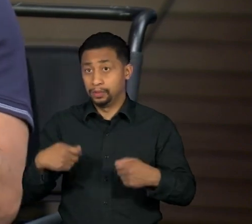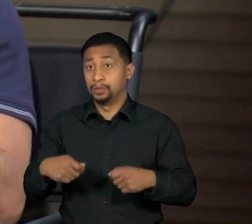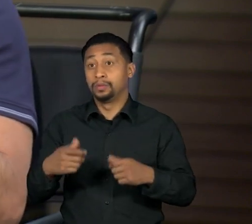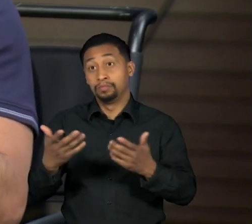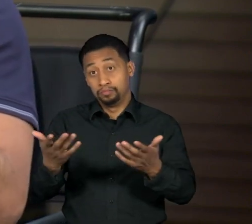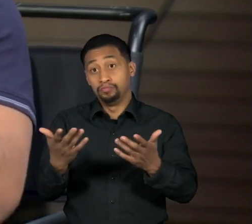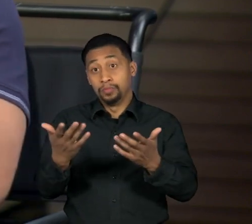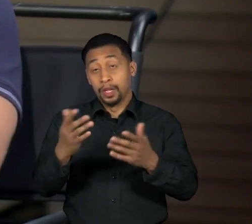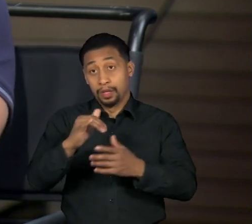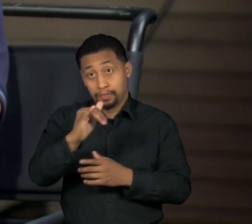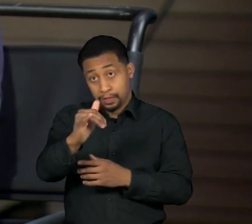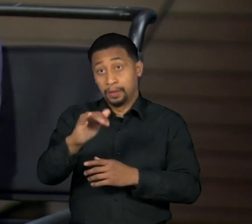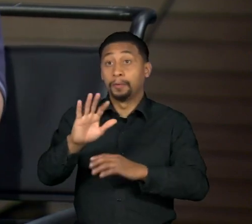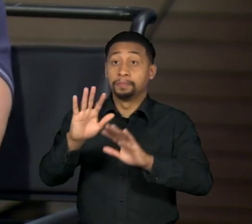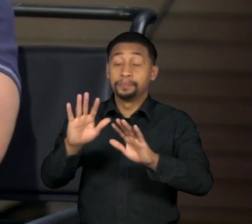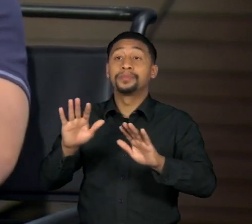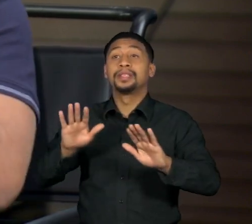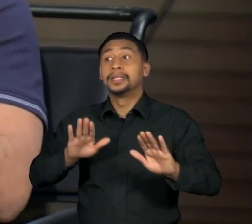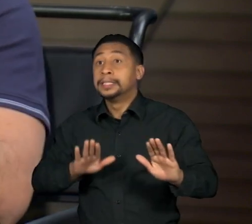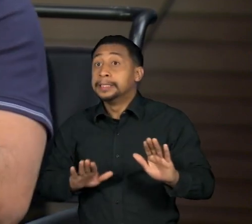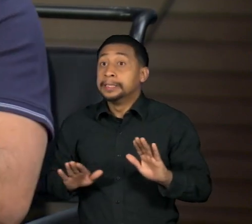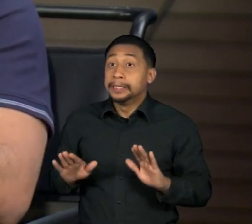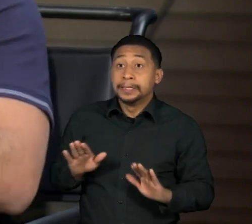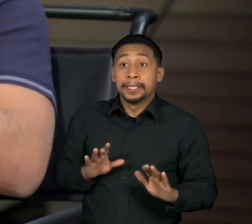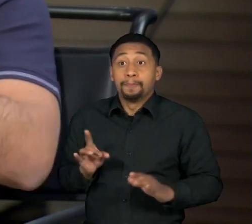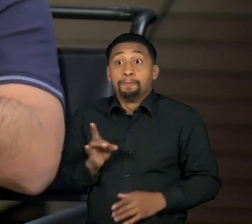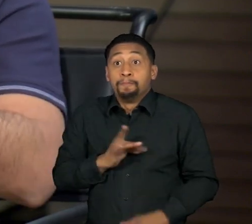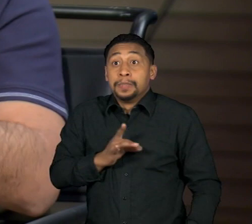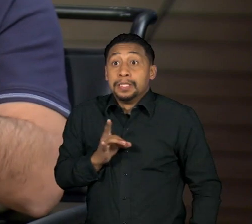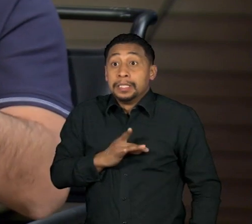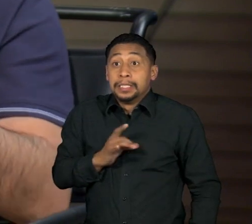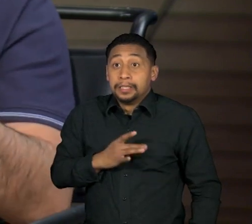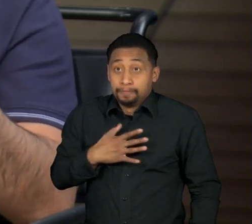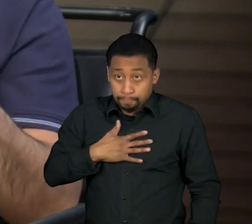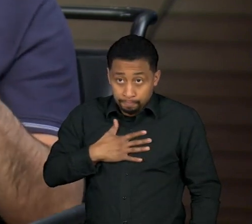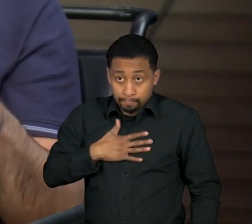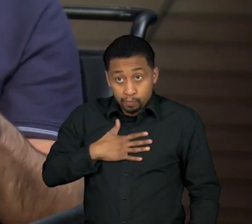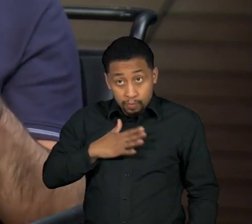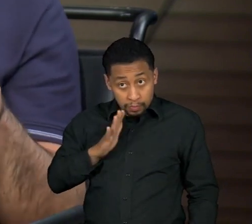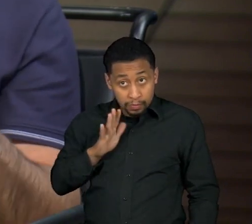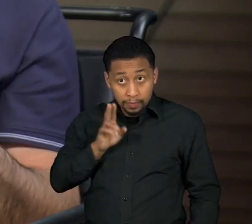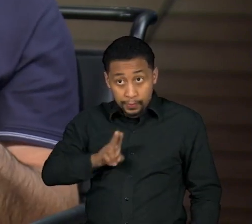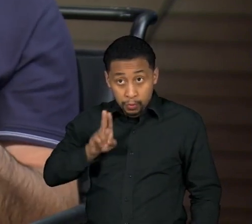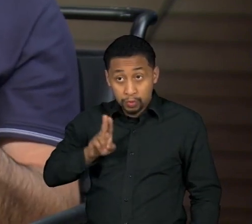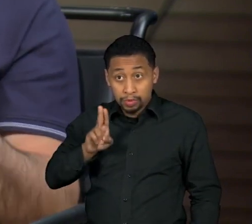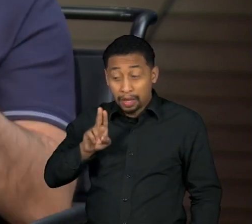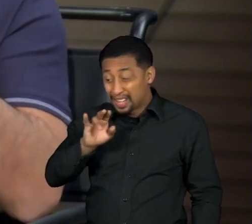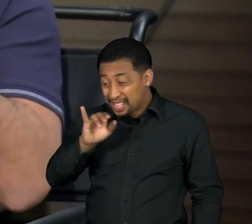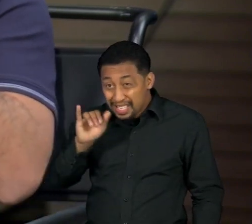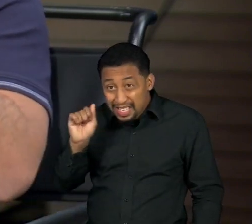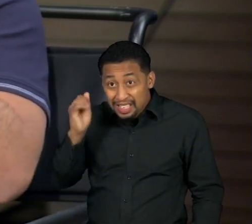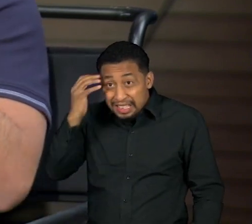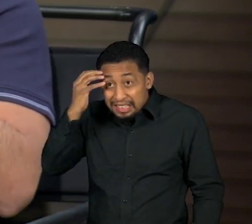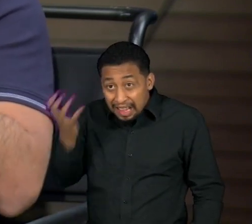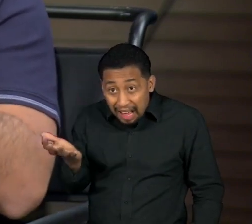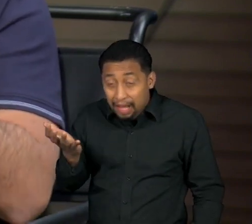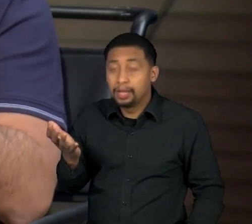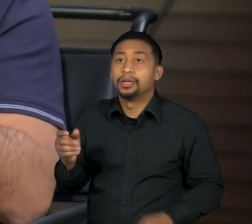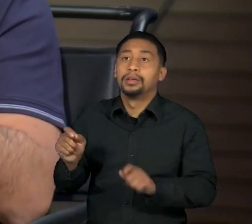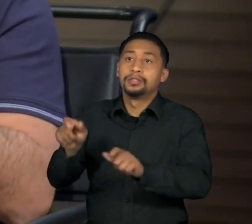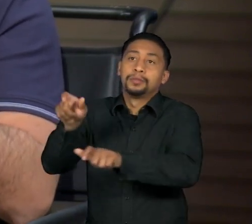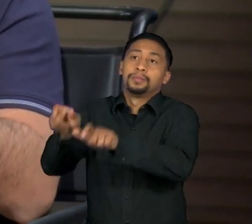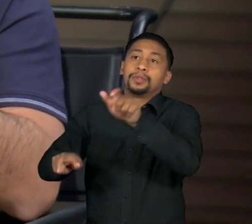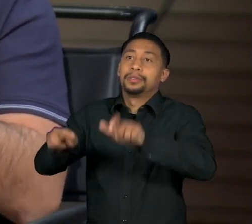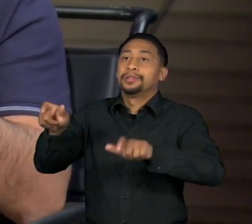falei do receio, e um dos maiores medos para mim, quanto ao uso da inteligência artificial hoje, é a atrofia das